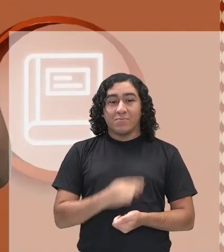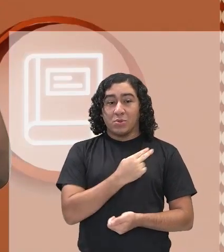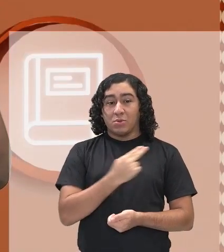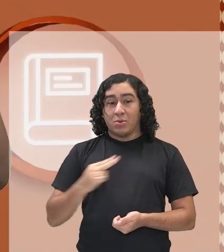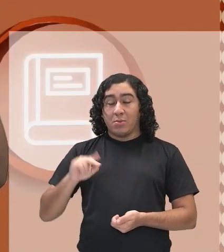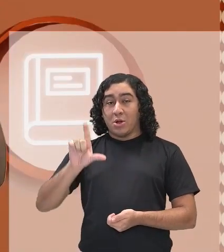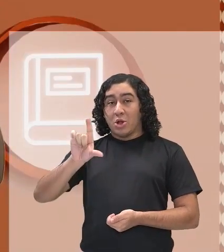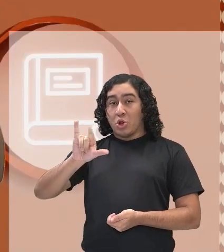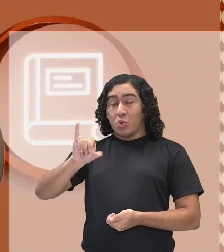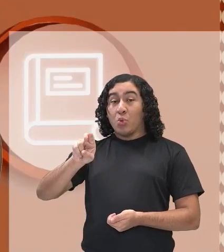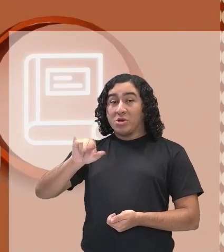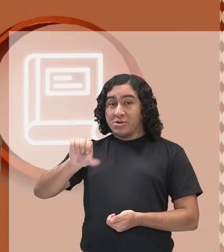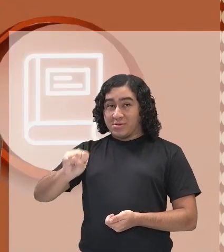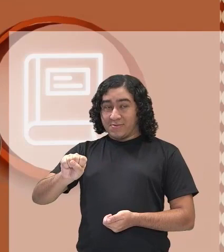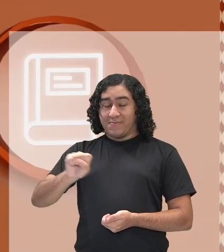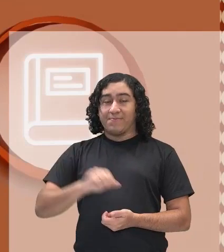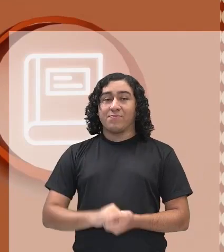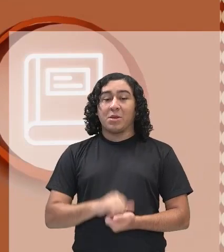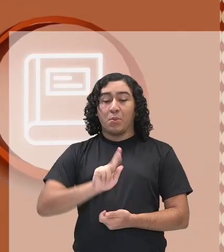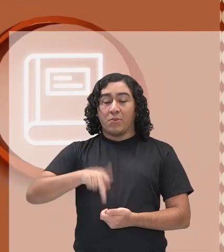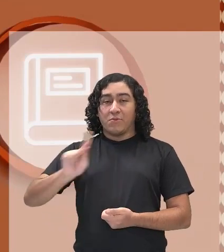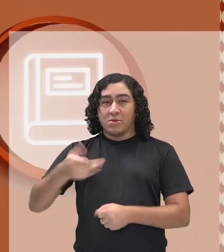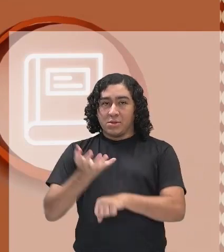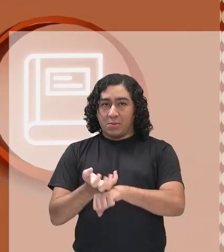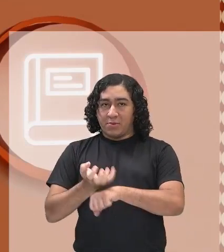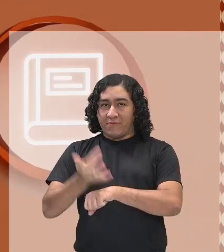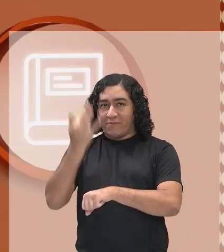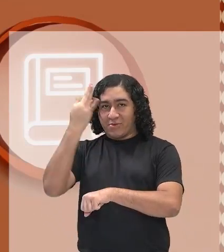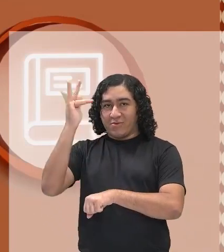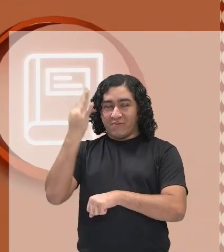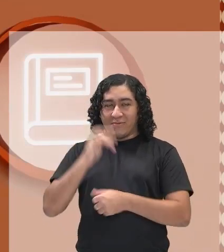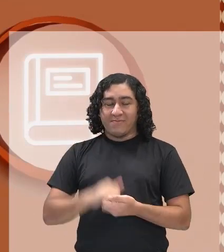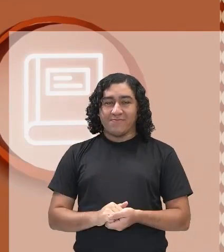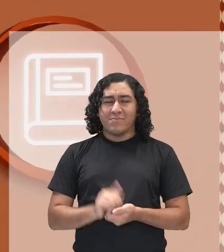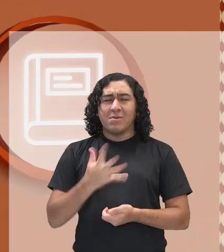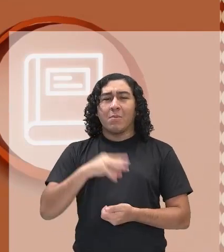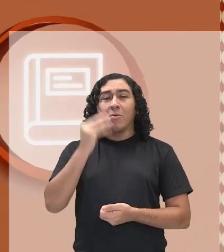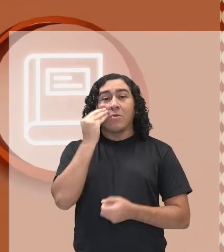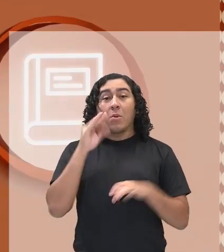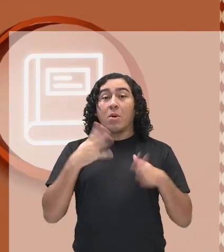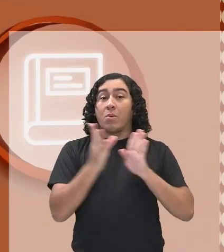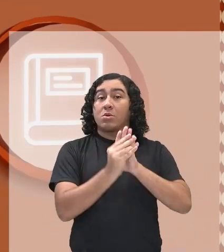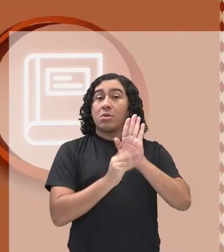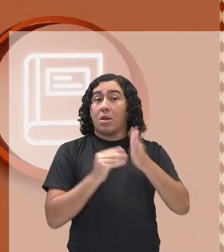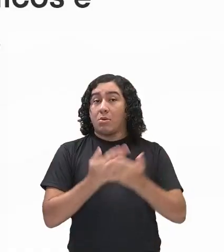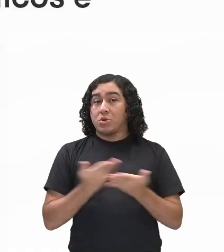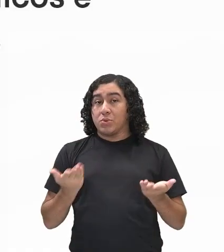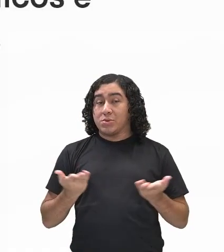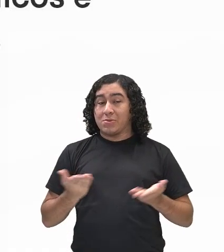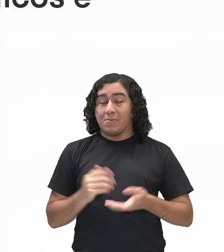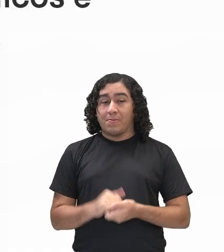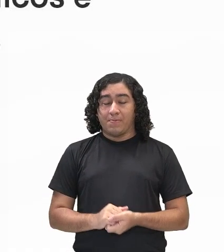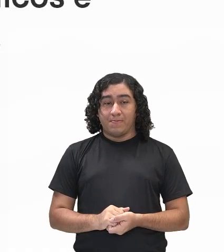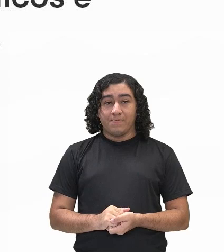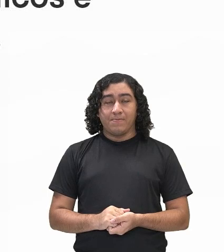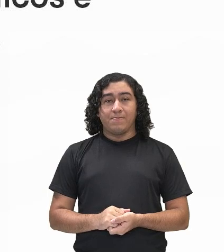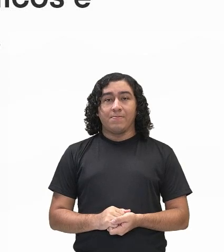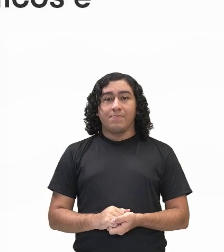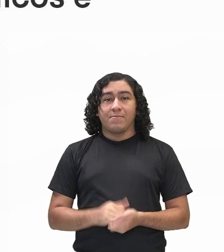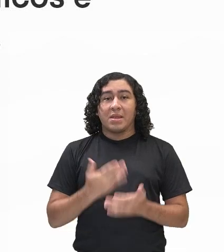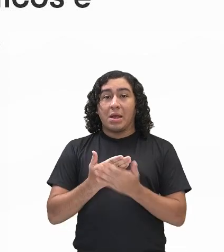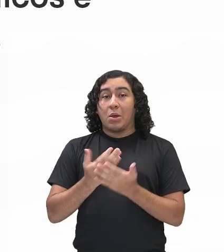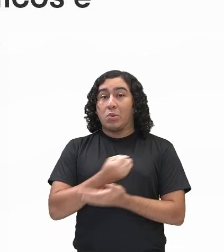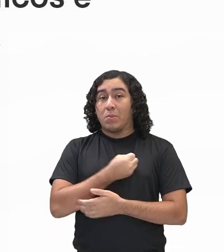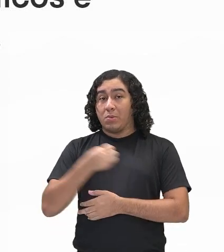Luiz Cláudio, sou professor de filosofia e vamos acompanhar então o conteúdo da nossa aula. Nós estamos na aula